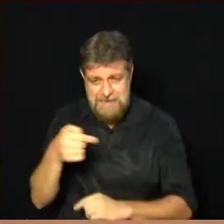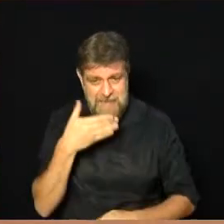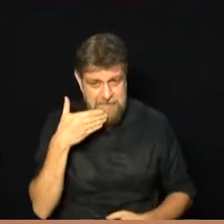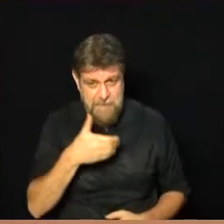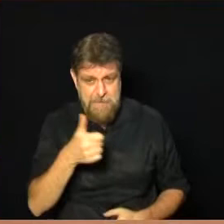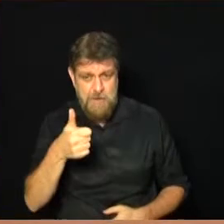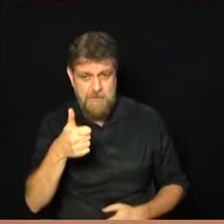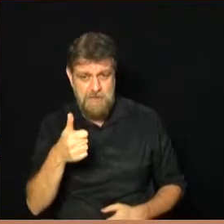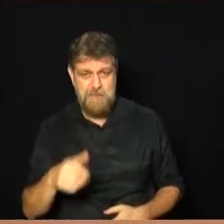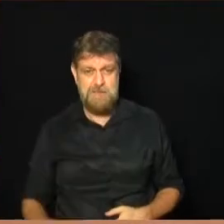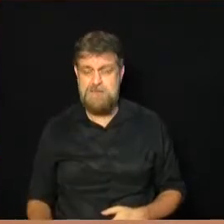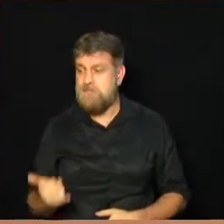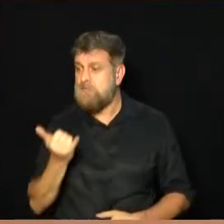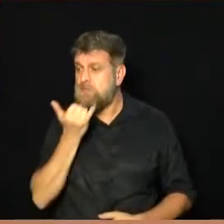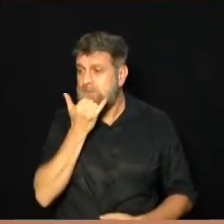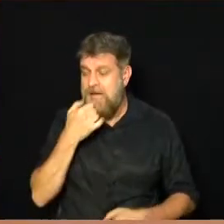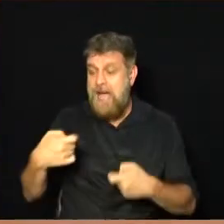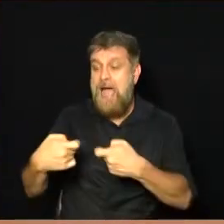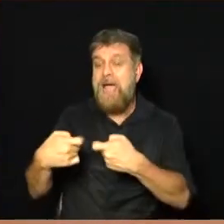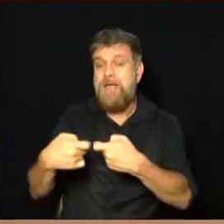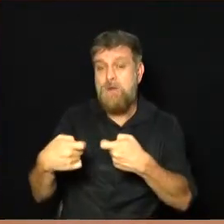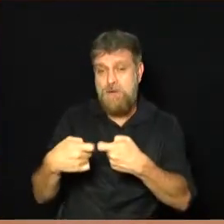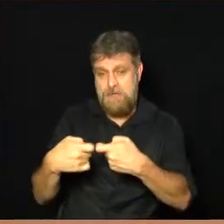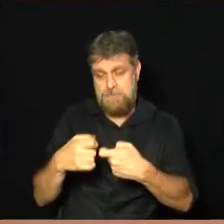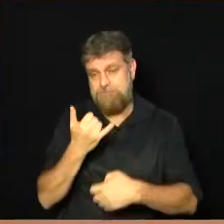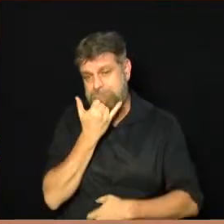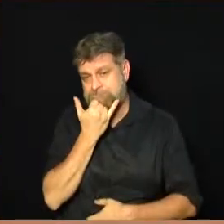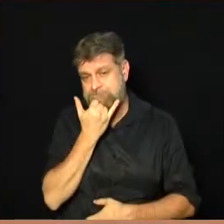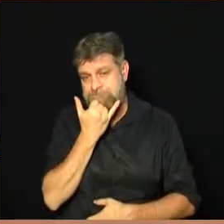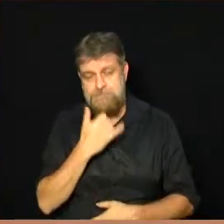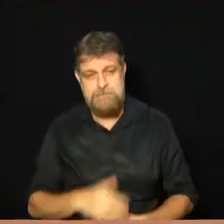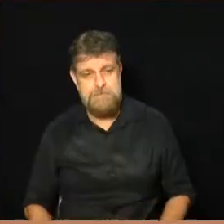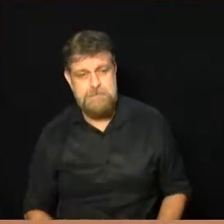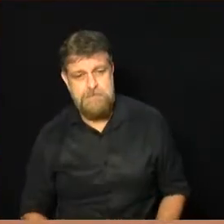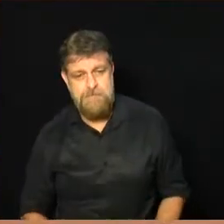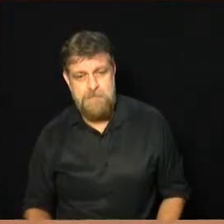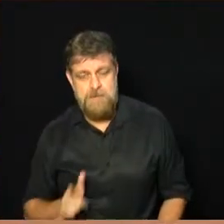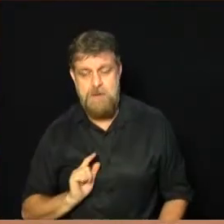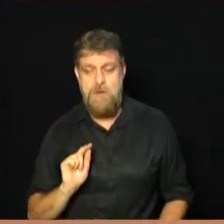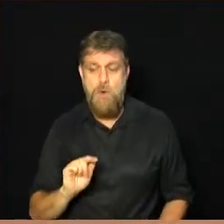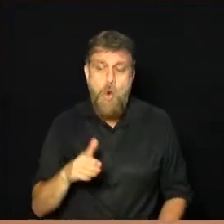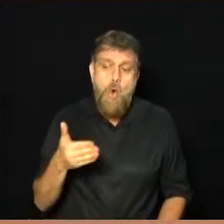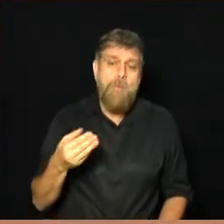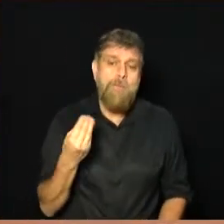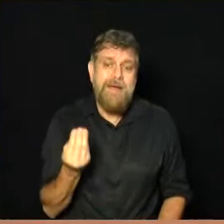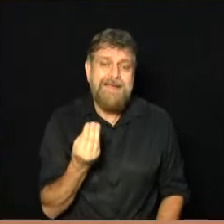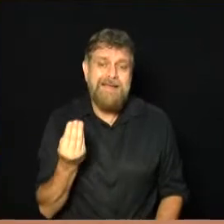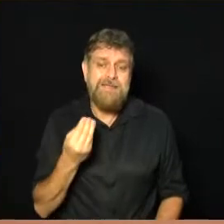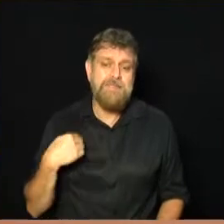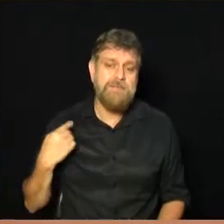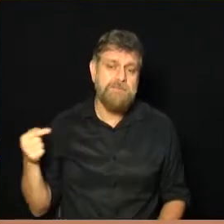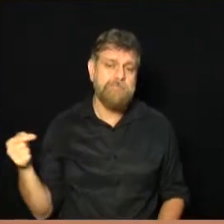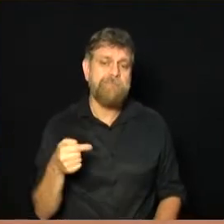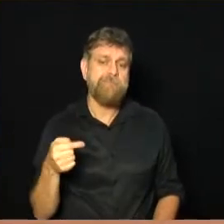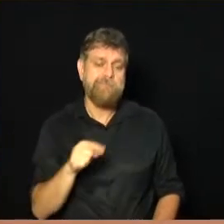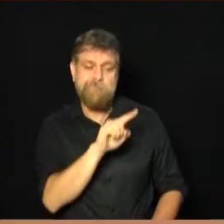né? Desculpa, a Anhanguera. A Anhanguera. Então, como é que fica essa